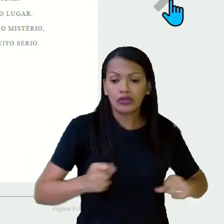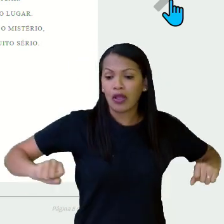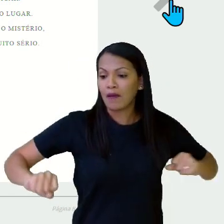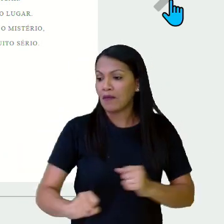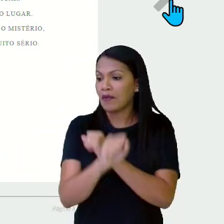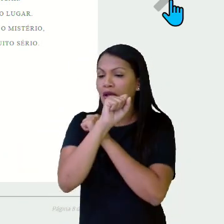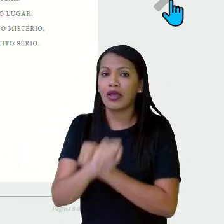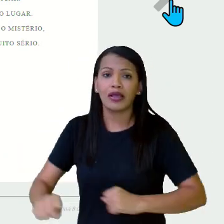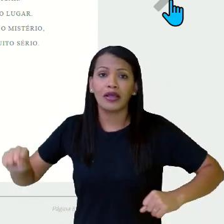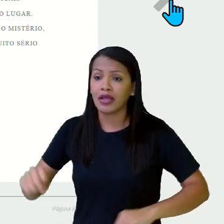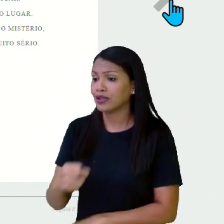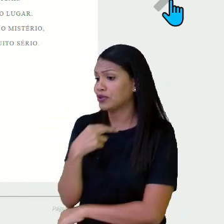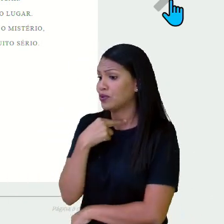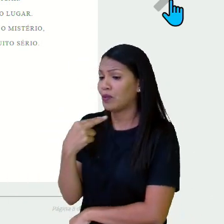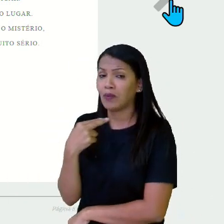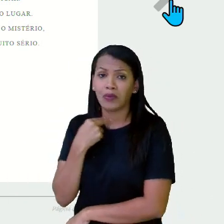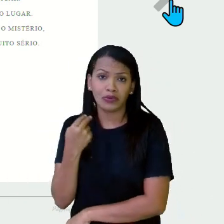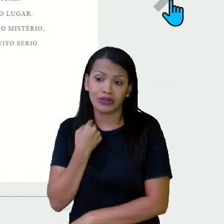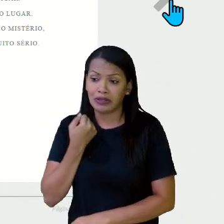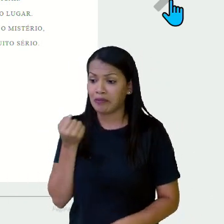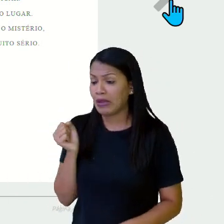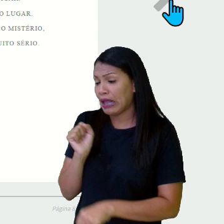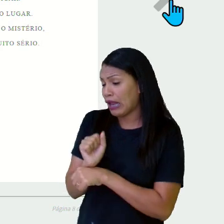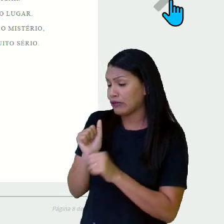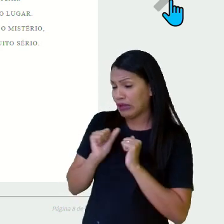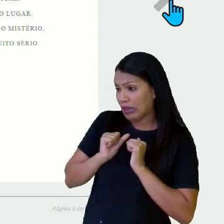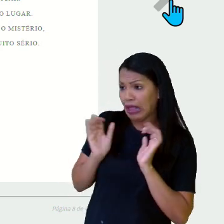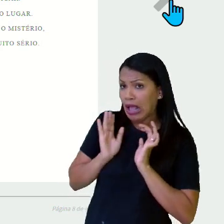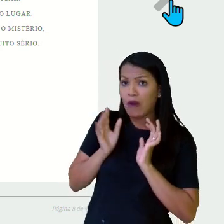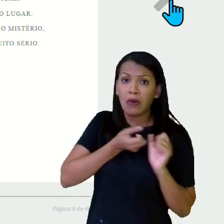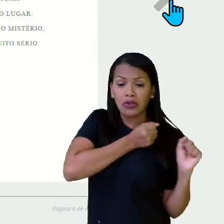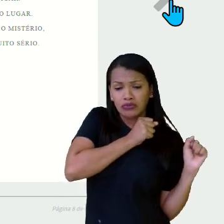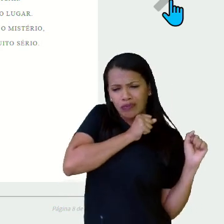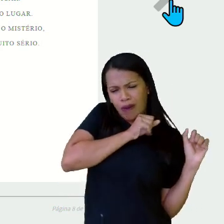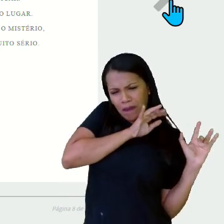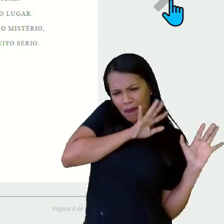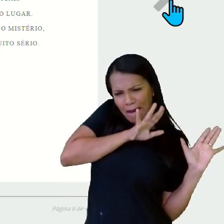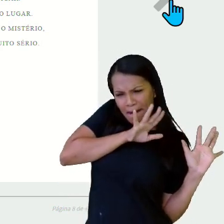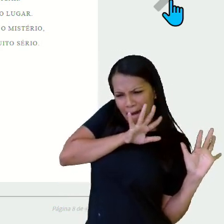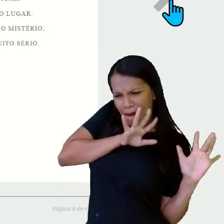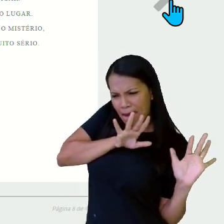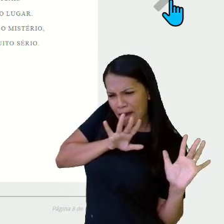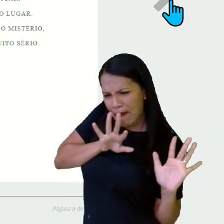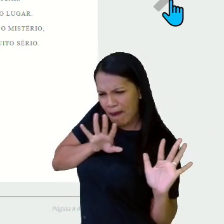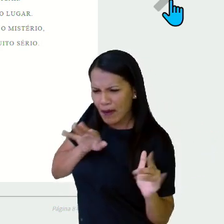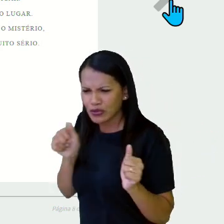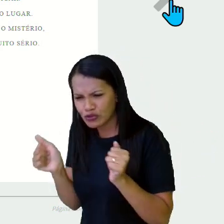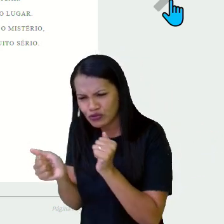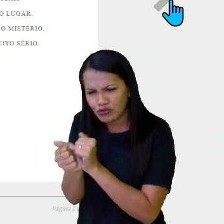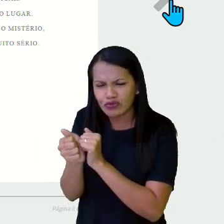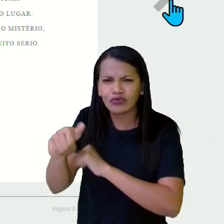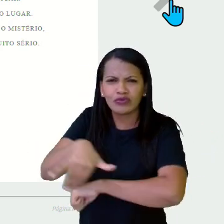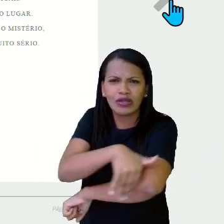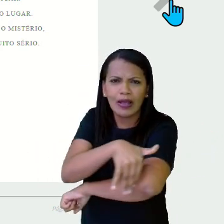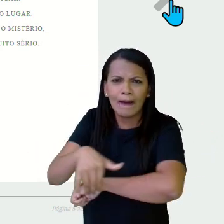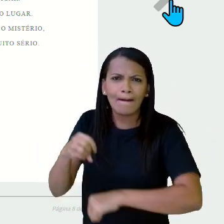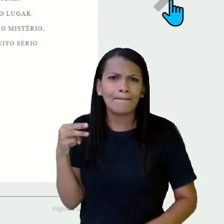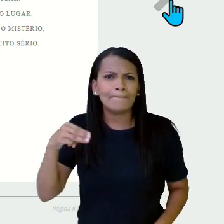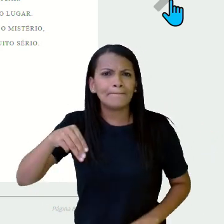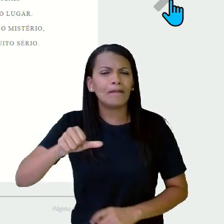maracatu não podia ficar de fora e saíram todos juntos pela Rua da Aurora. Mateus e